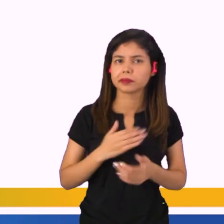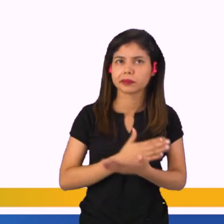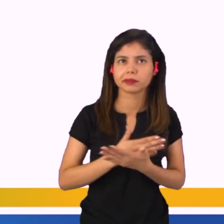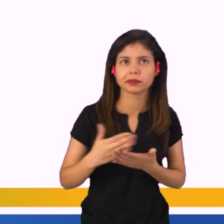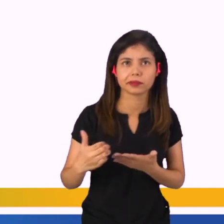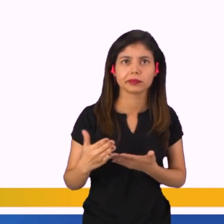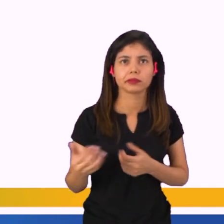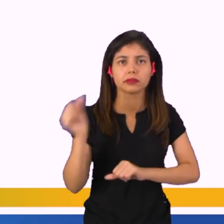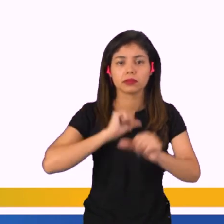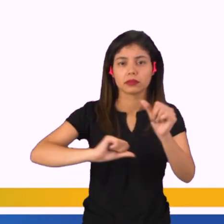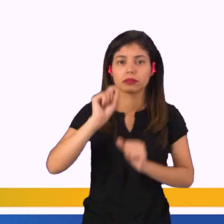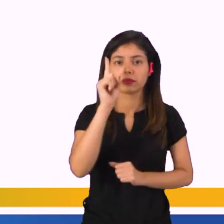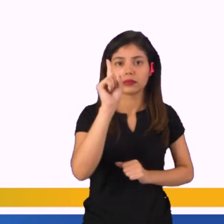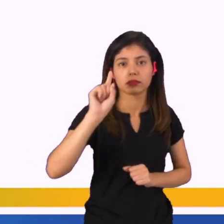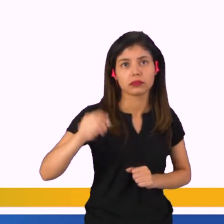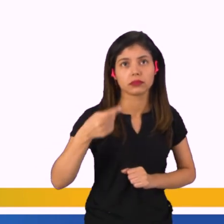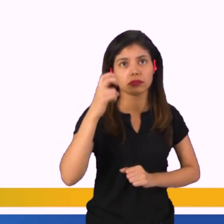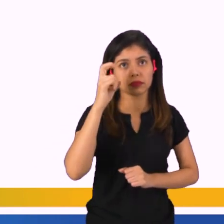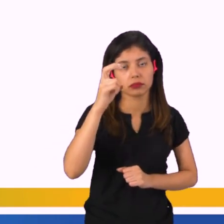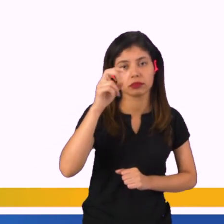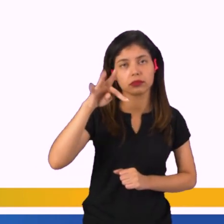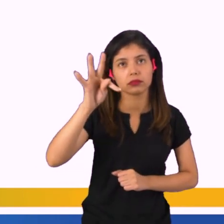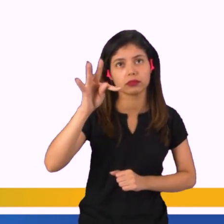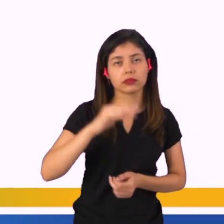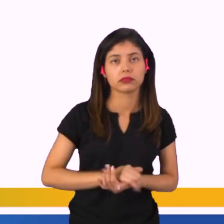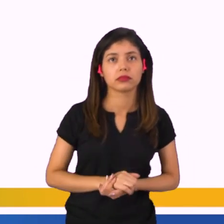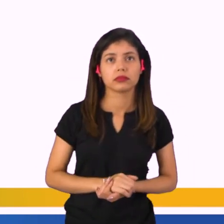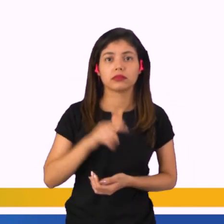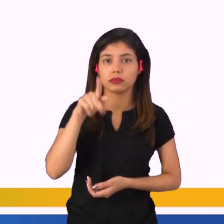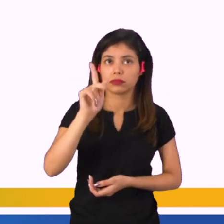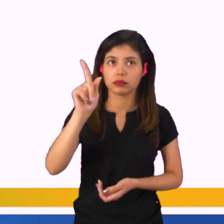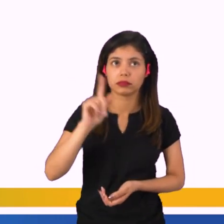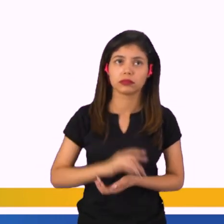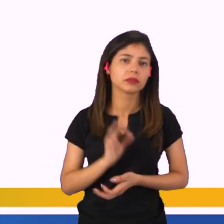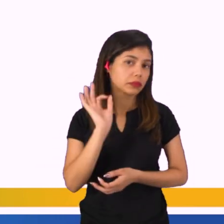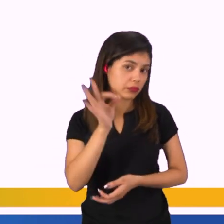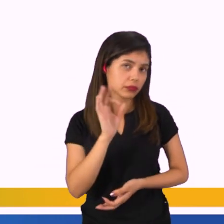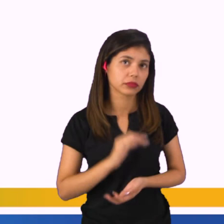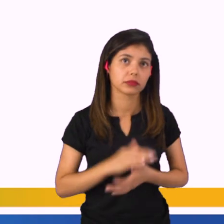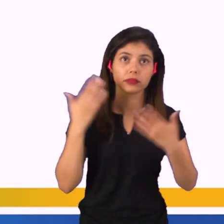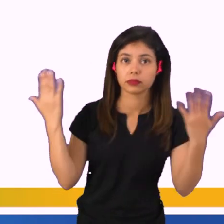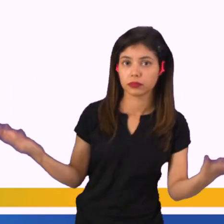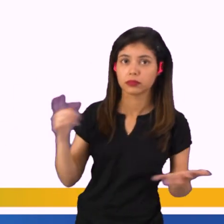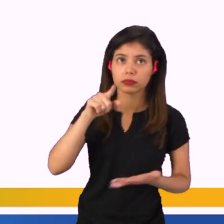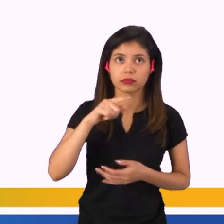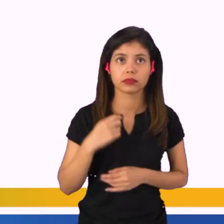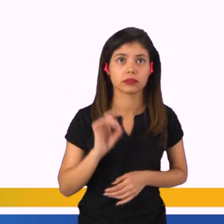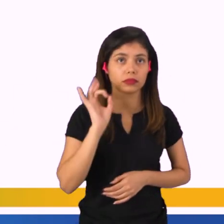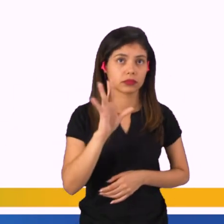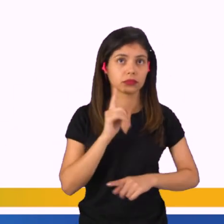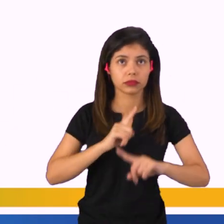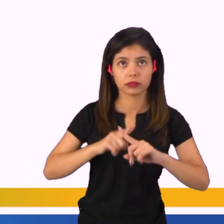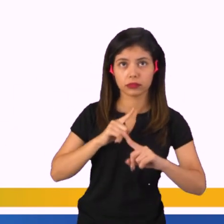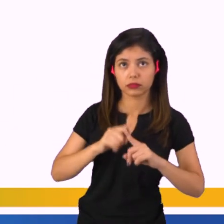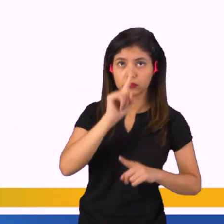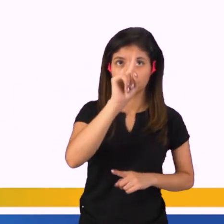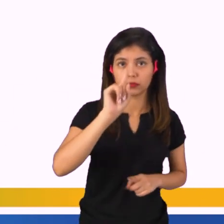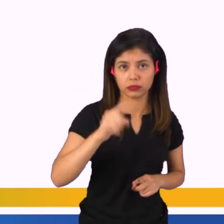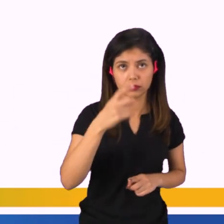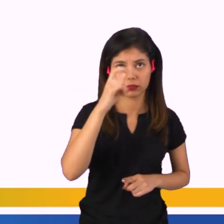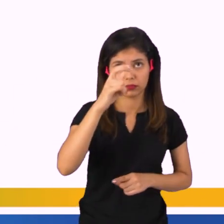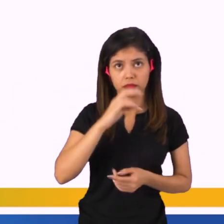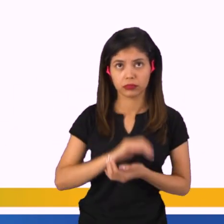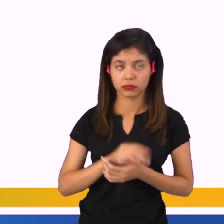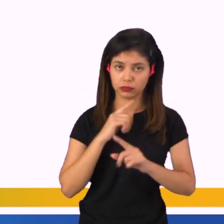Então, precisamos inicialmente converter essa 1,5 tonelada em quilogramas, certo? Então, para isso, basta